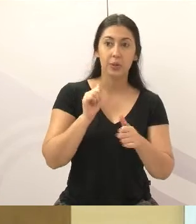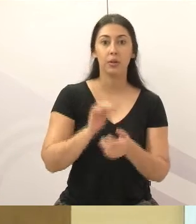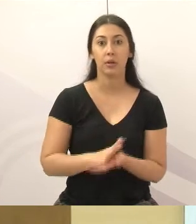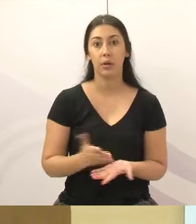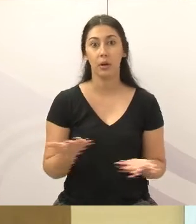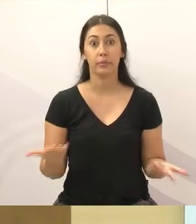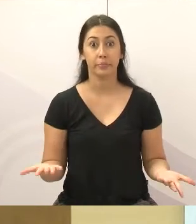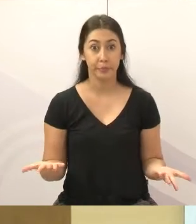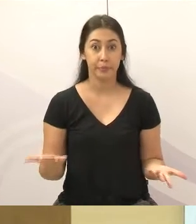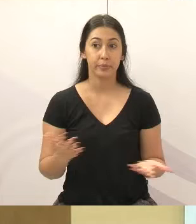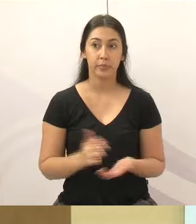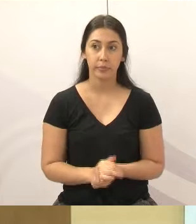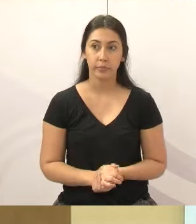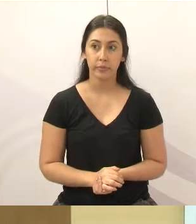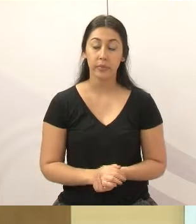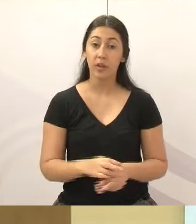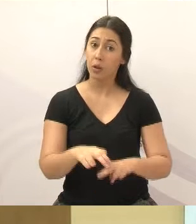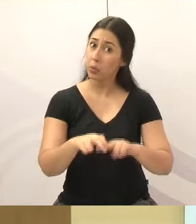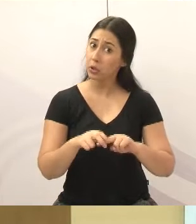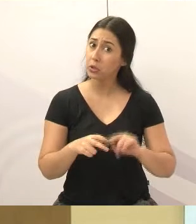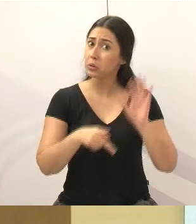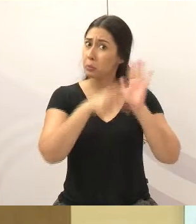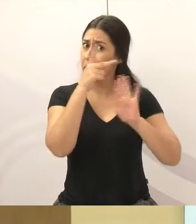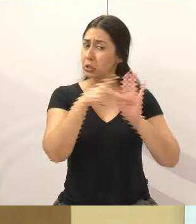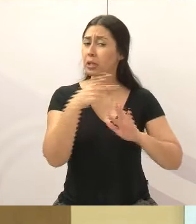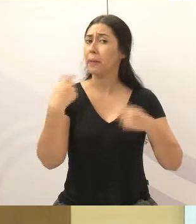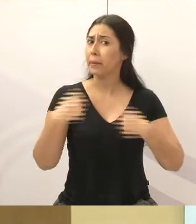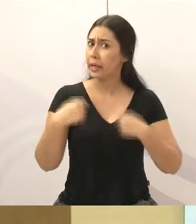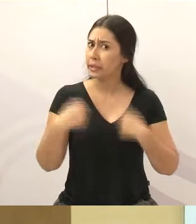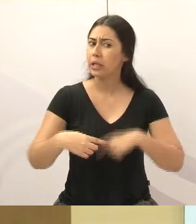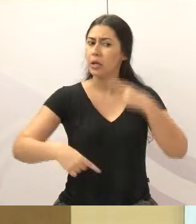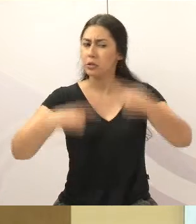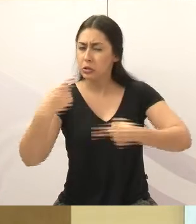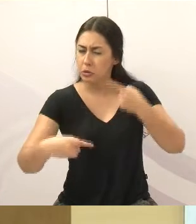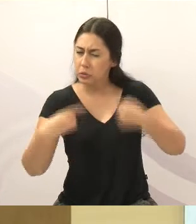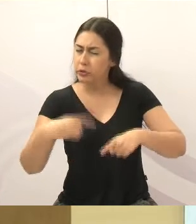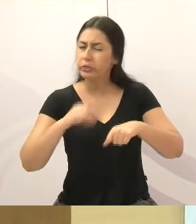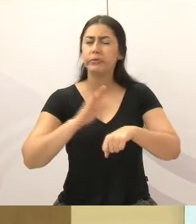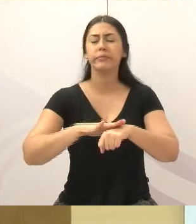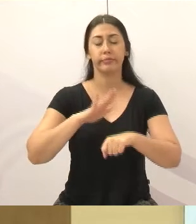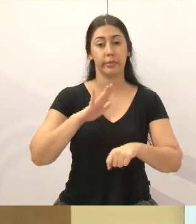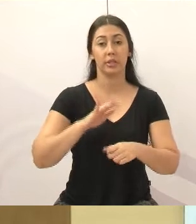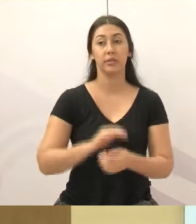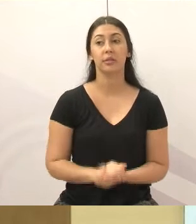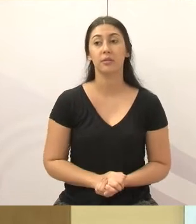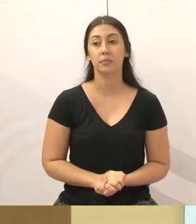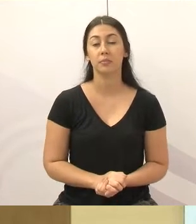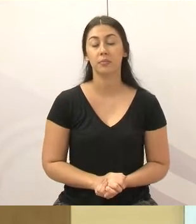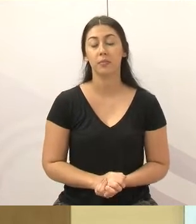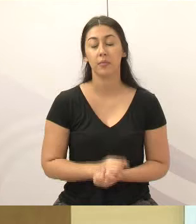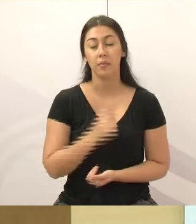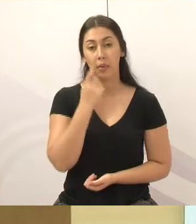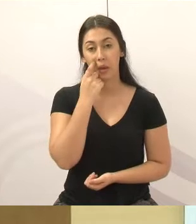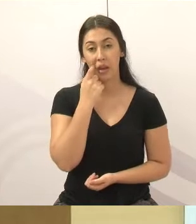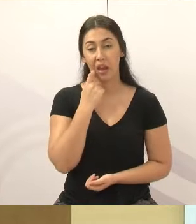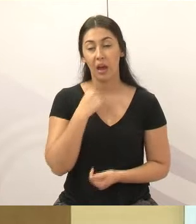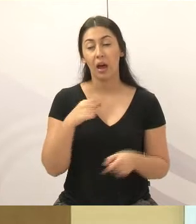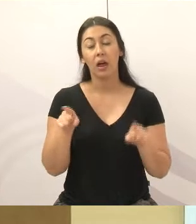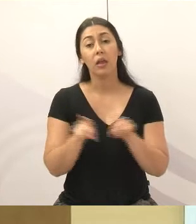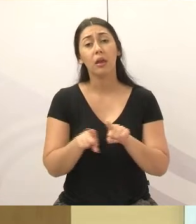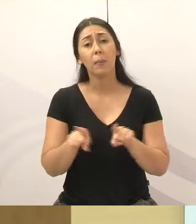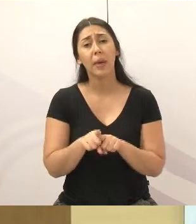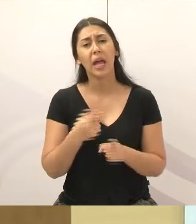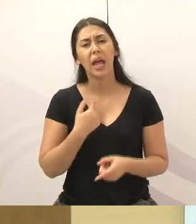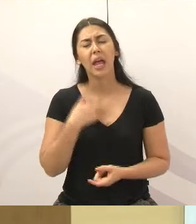das pessoas. Então, é um projeto que merece uma discussão mais ampla, sem problema, a gente sabe disso. Mas um outro caso também que me chamou a atenção foi